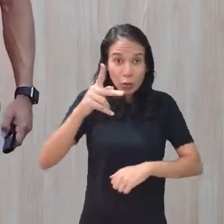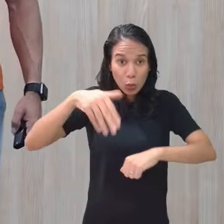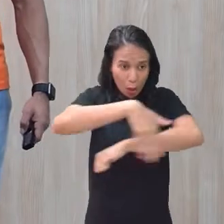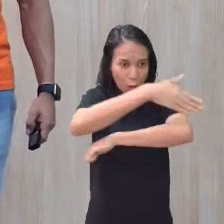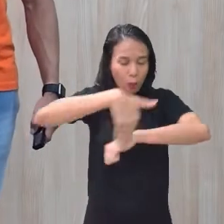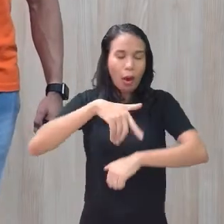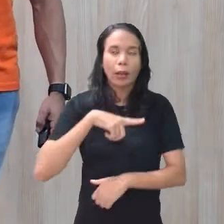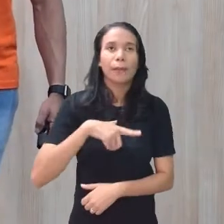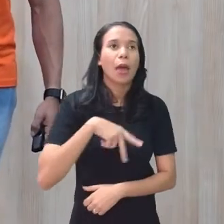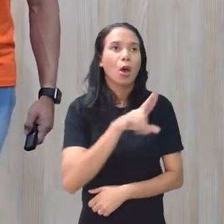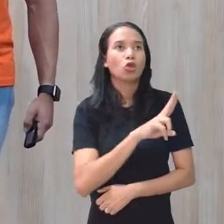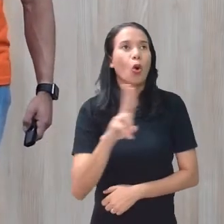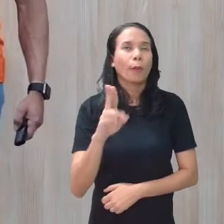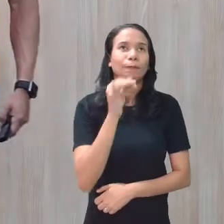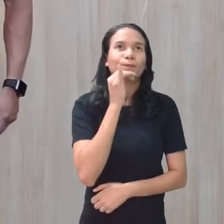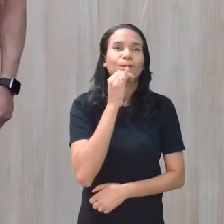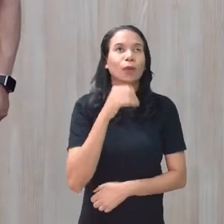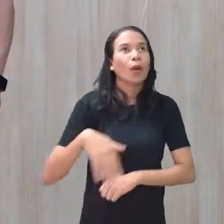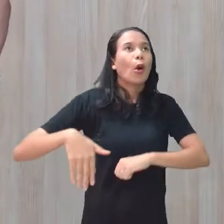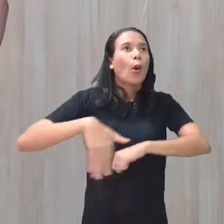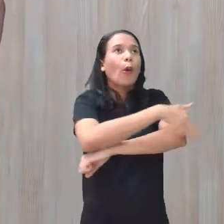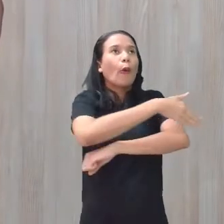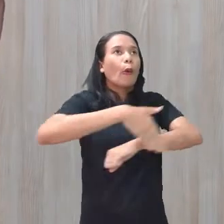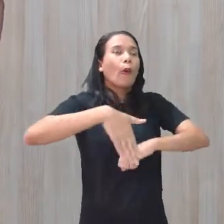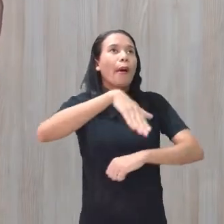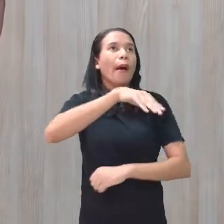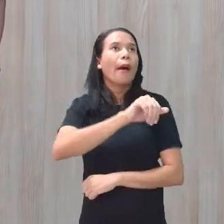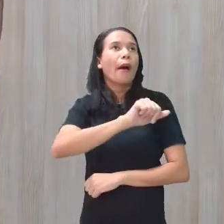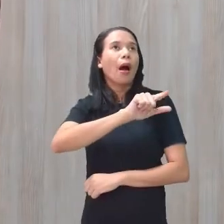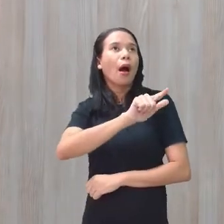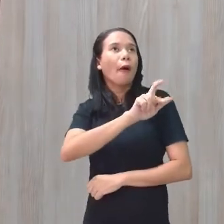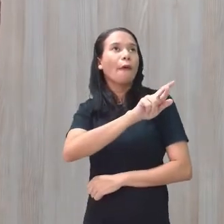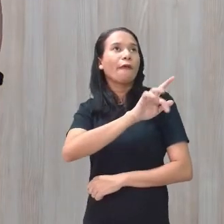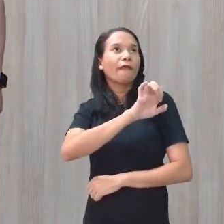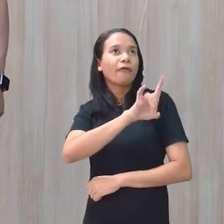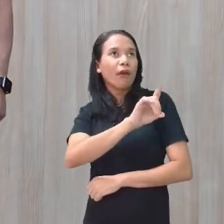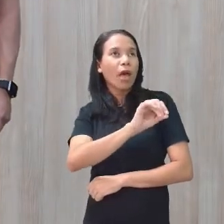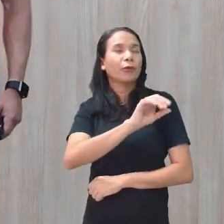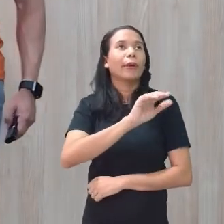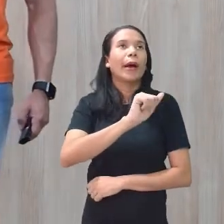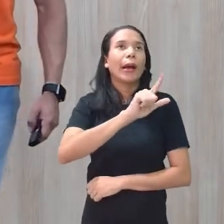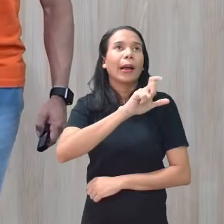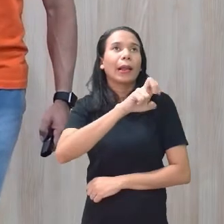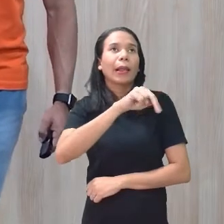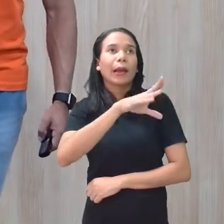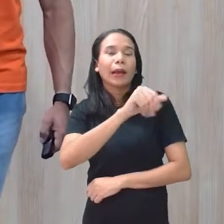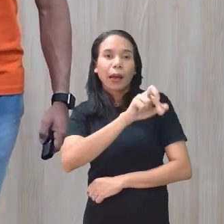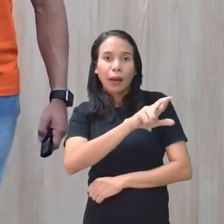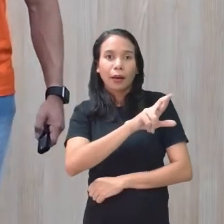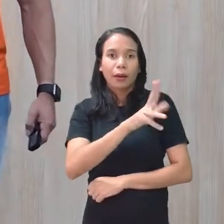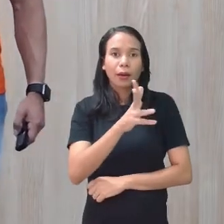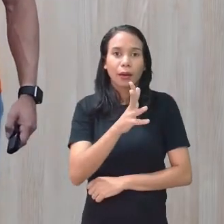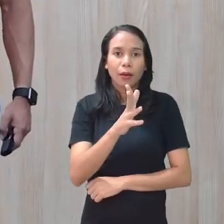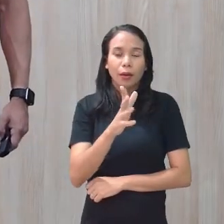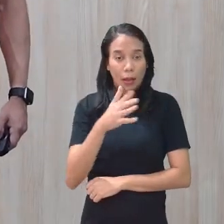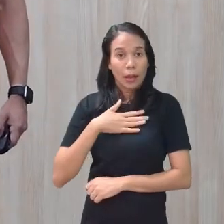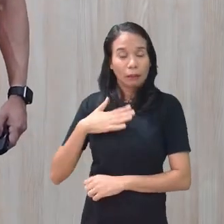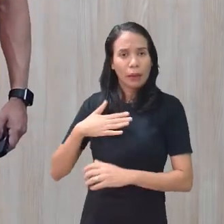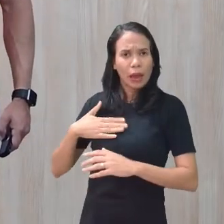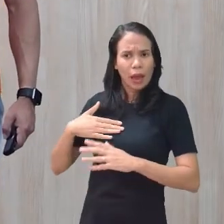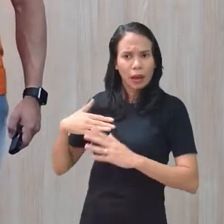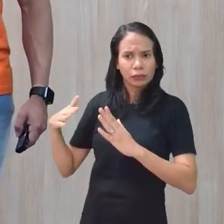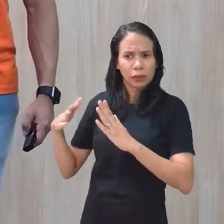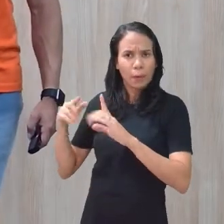um nome, tá? Rua Alfredo de Alencar. Onde eu moro, por exemplo, a rua é por número,